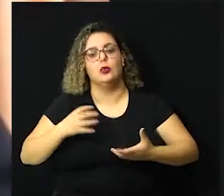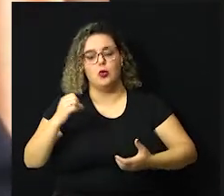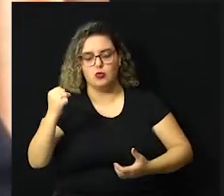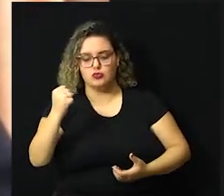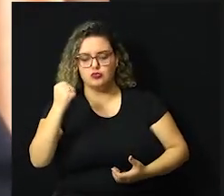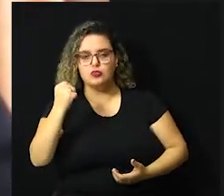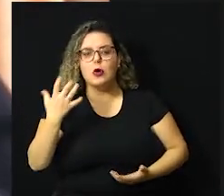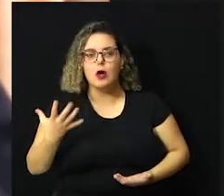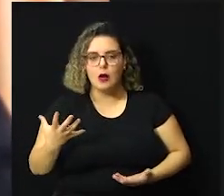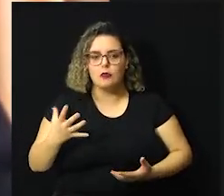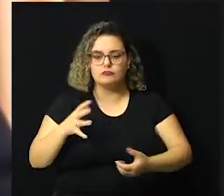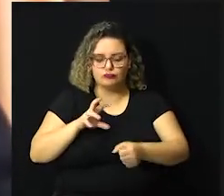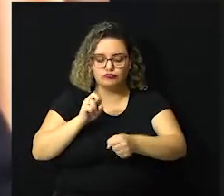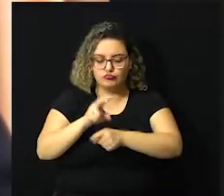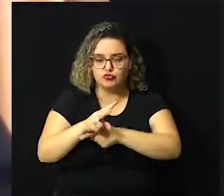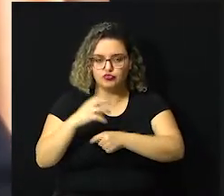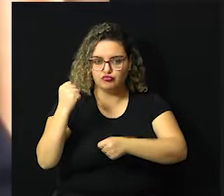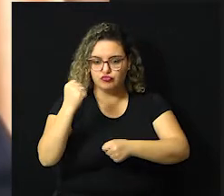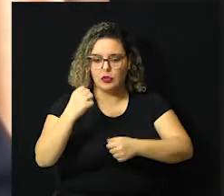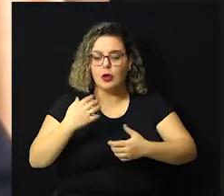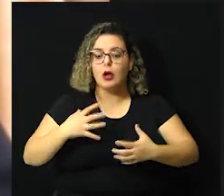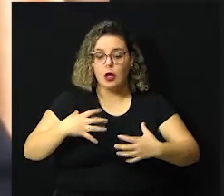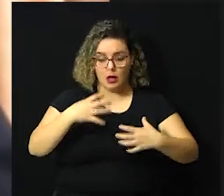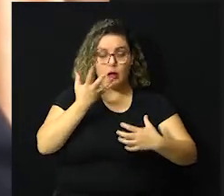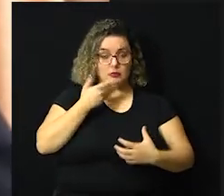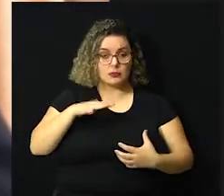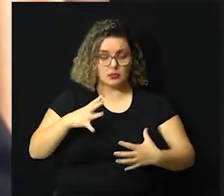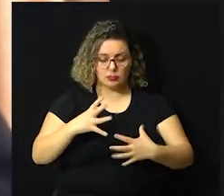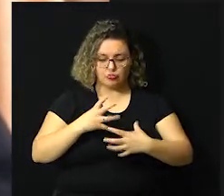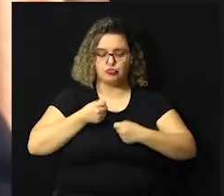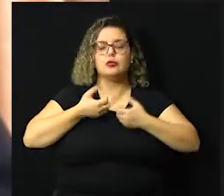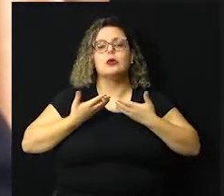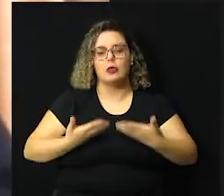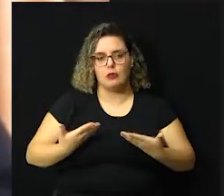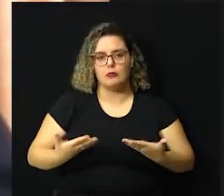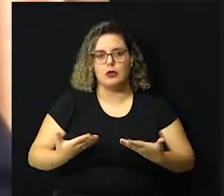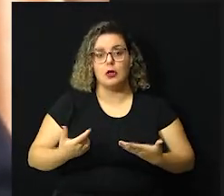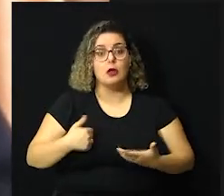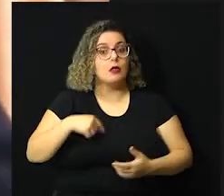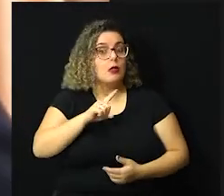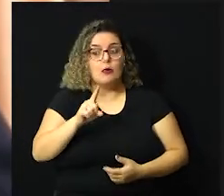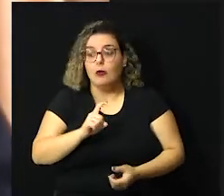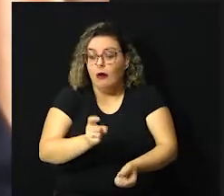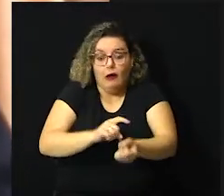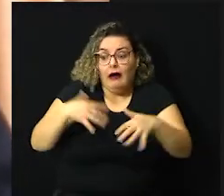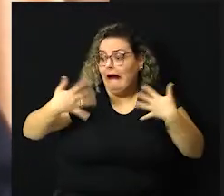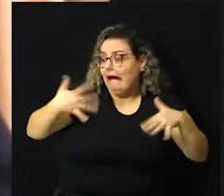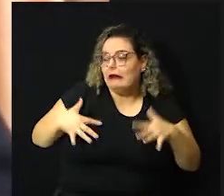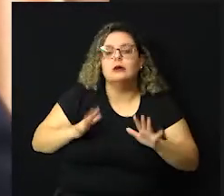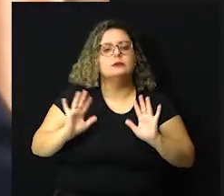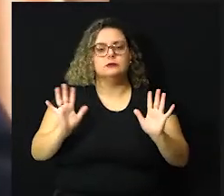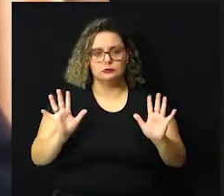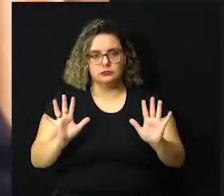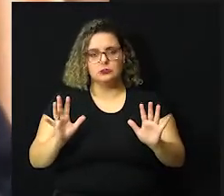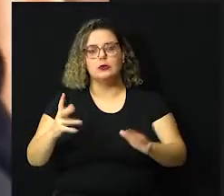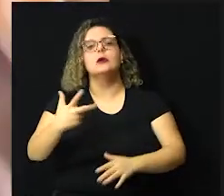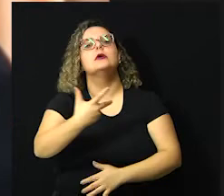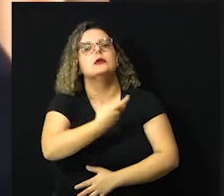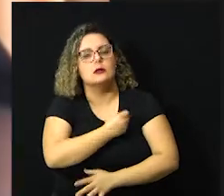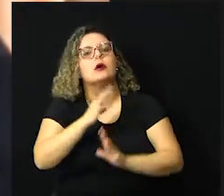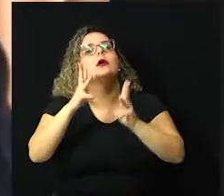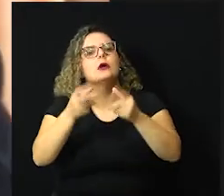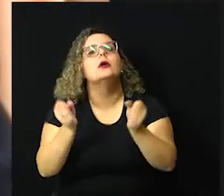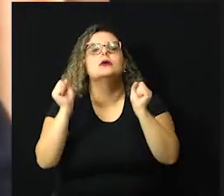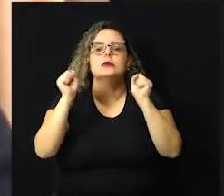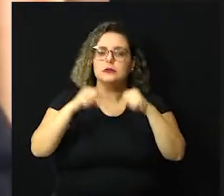conta essas questões já estabelecidas, não há necessidade de pânico. Devem ser vacinadas de uma forma geral,